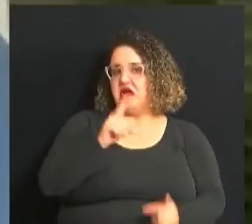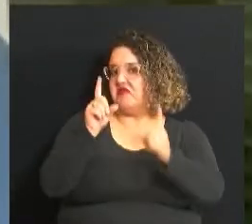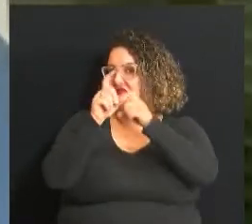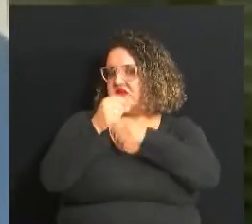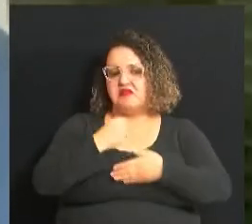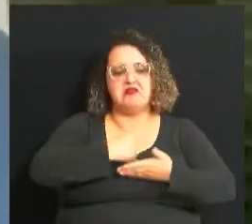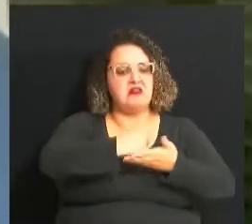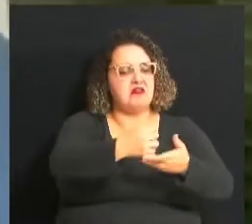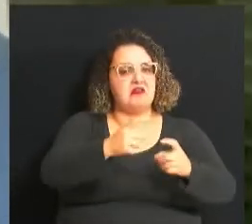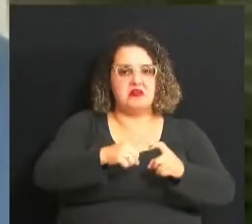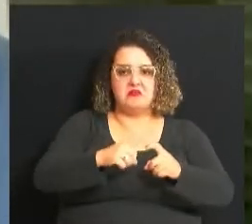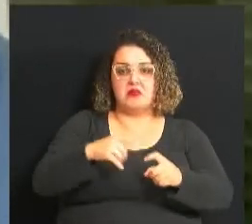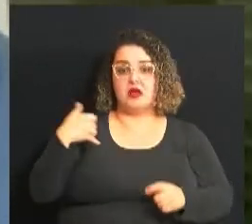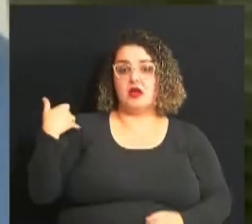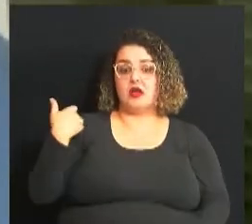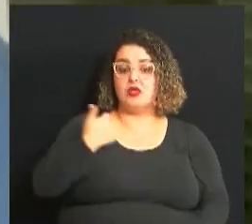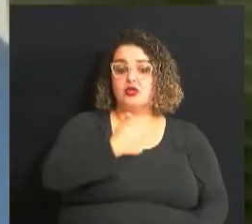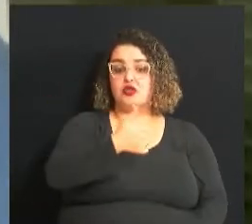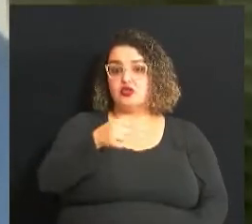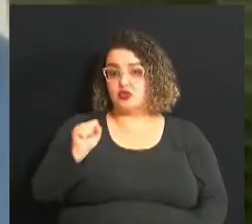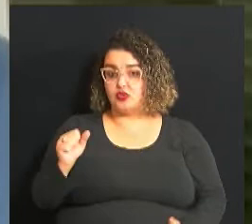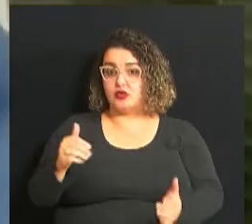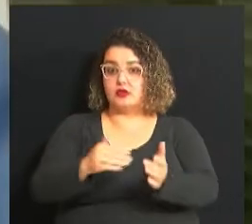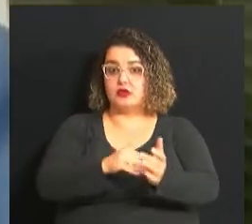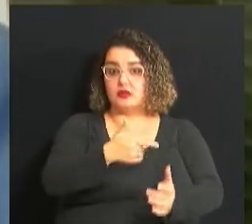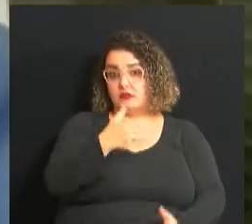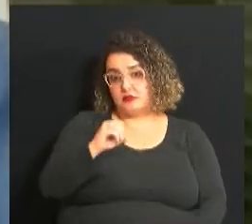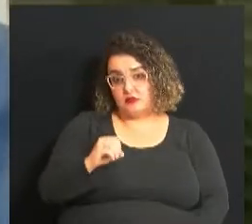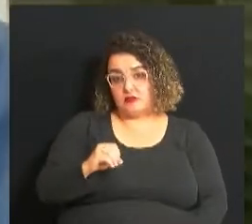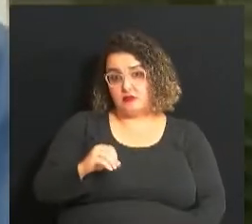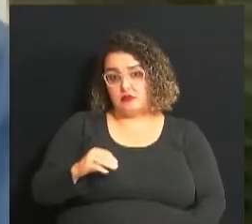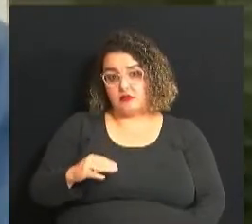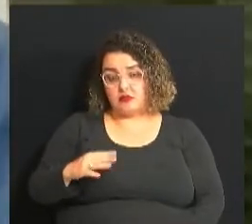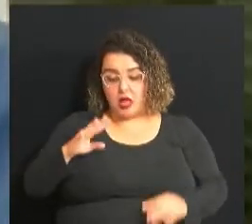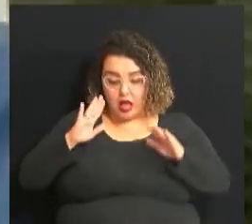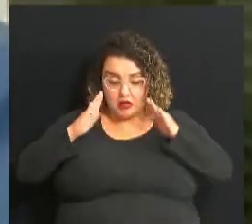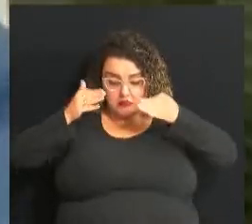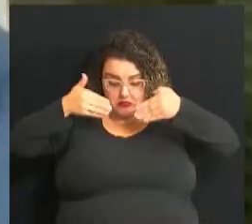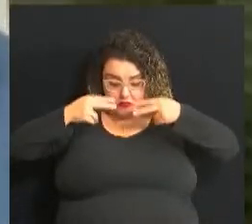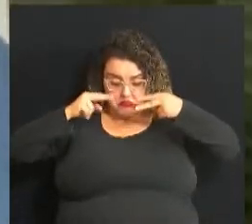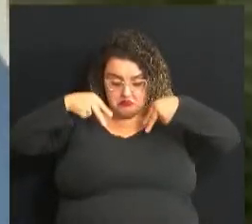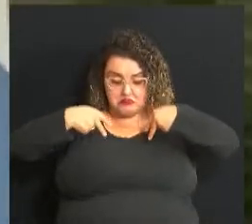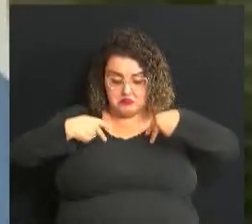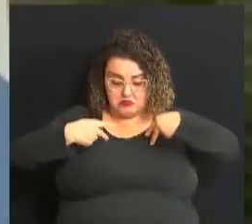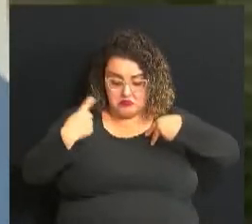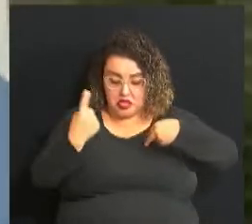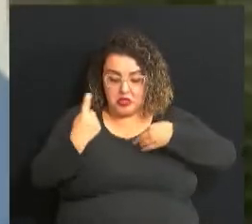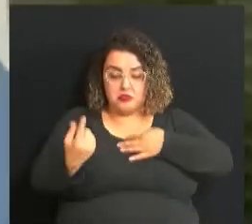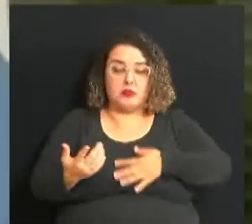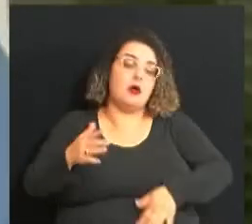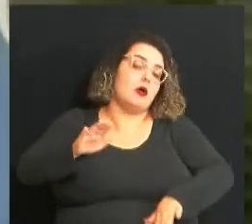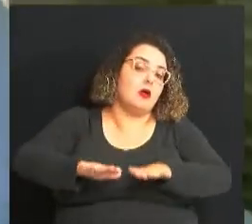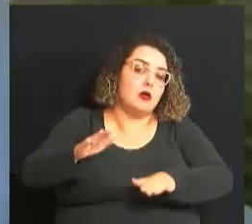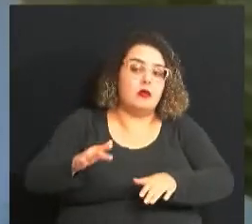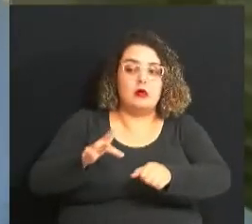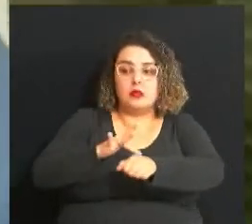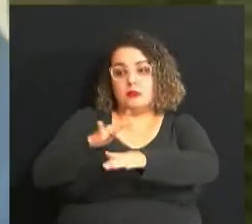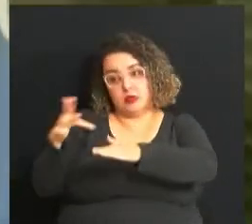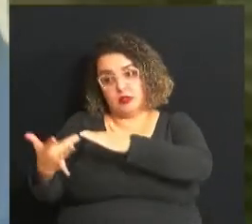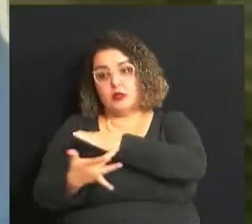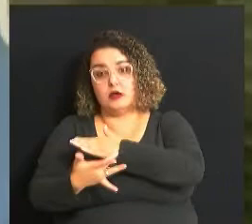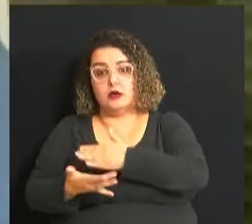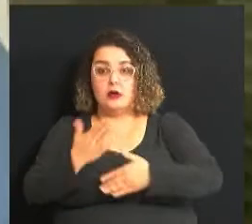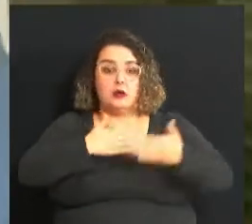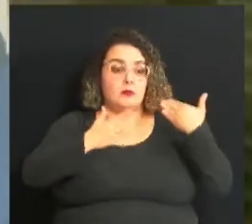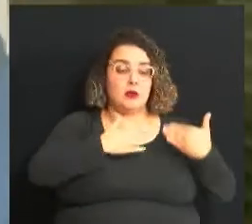20 anos descobrindo por si só, ou hoje pelas mídias sociais, antigamente era pelos amigos,